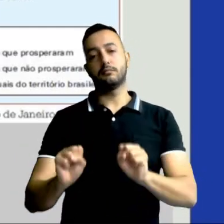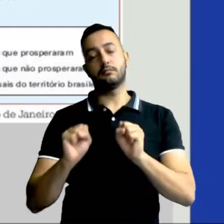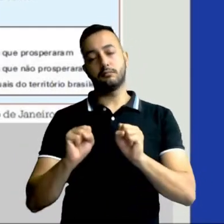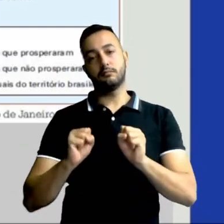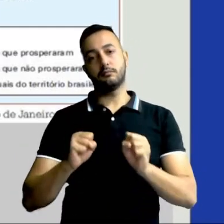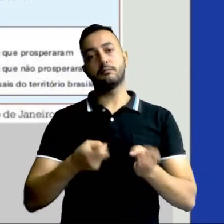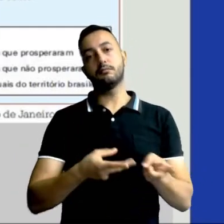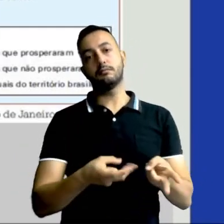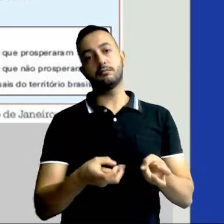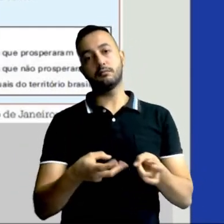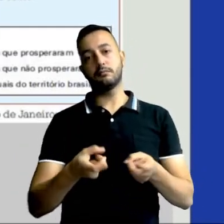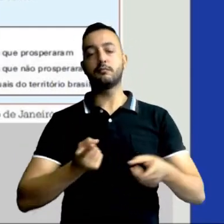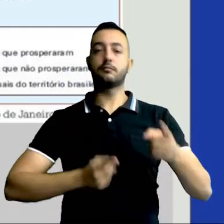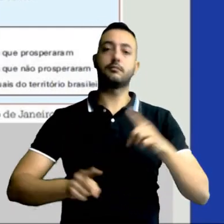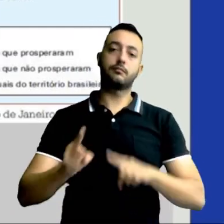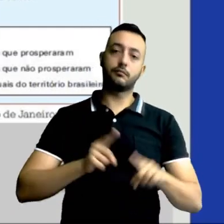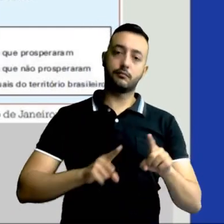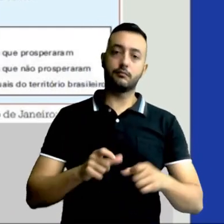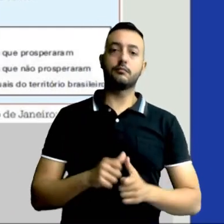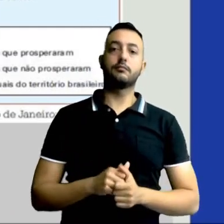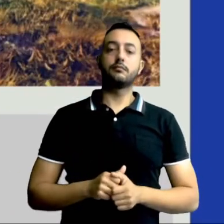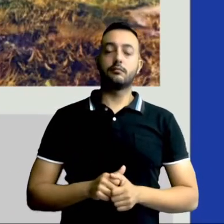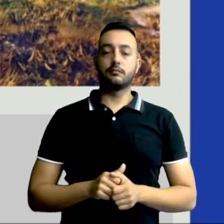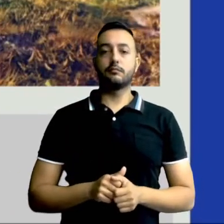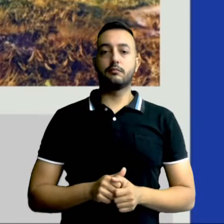para explorar a administrar